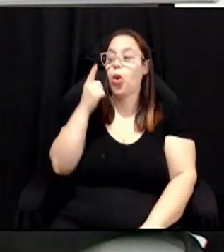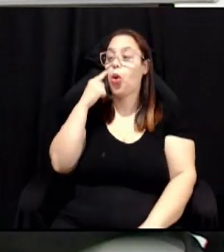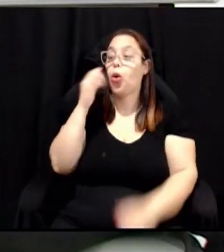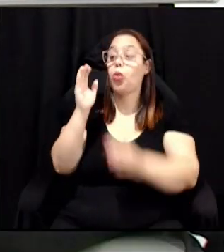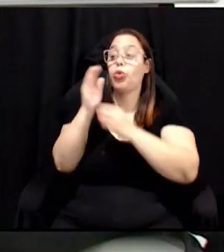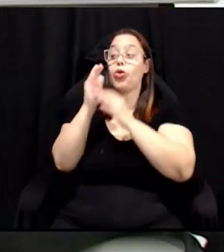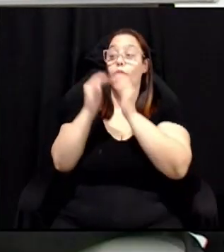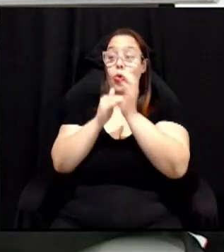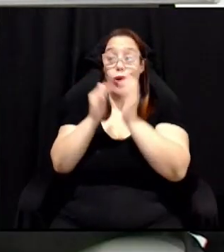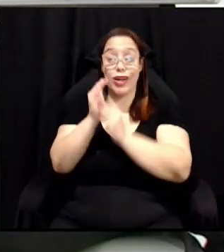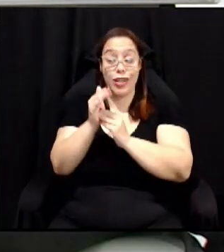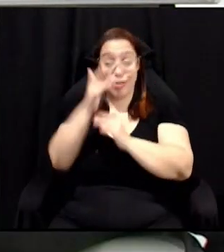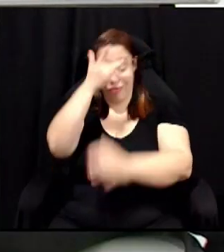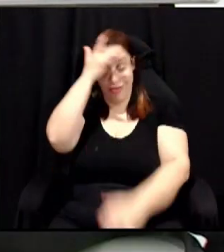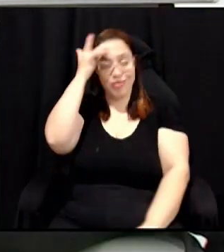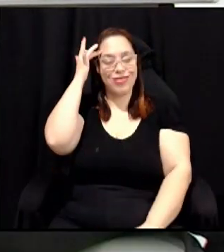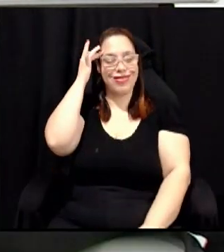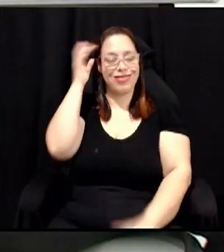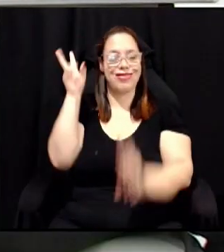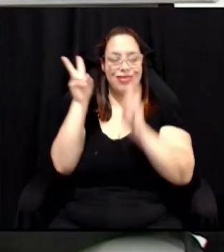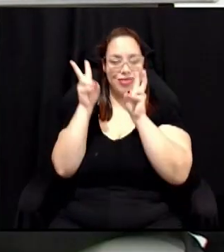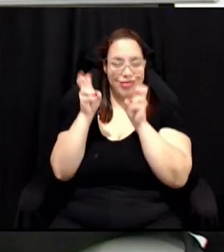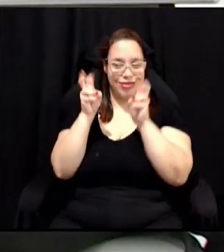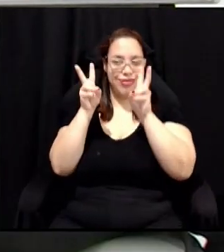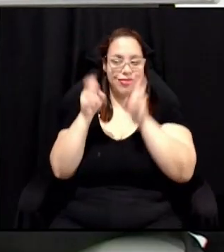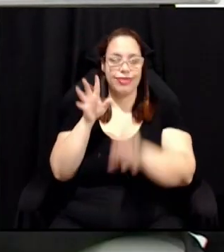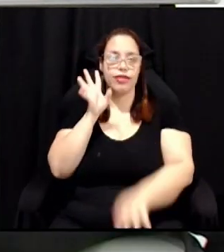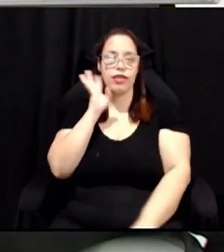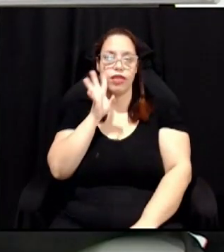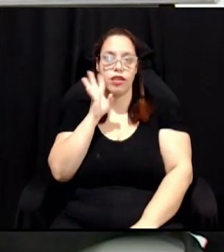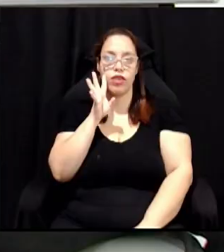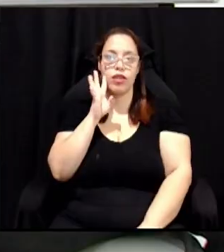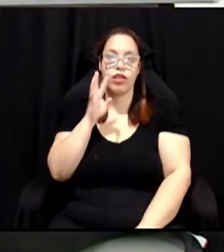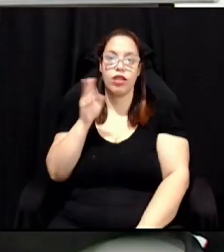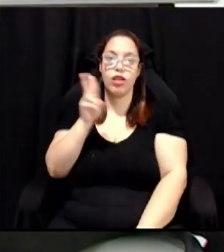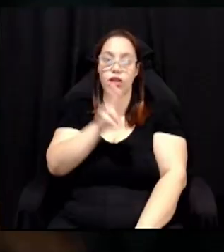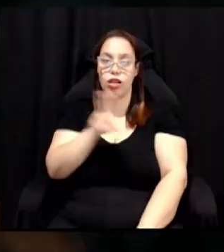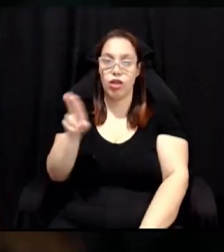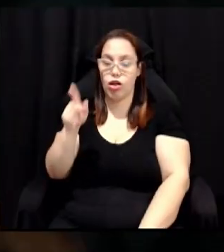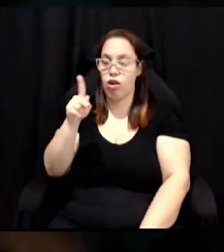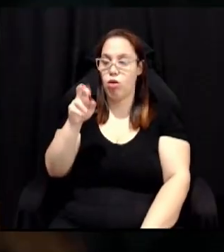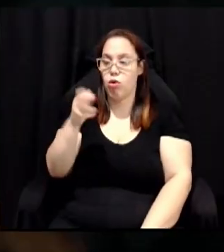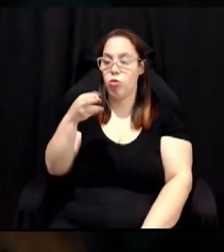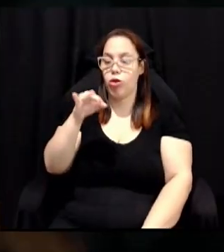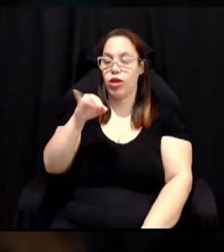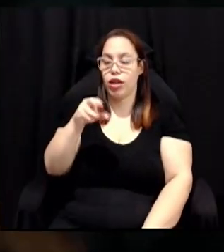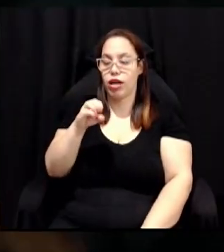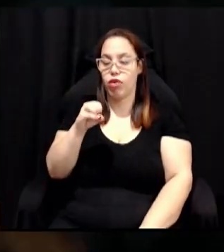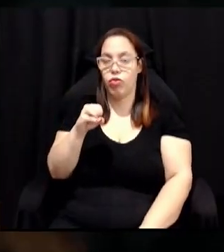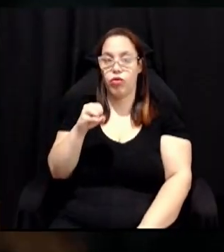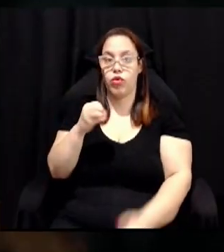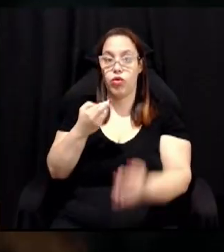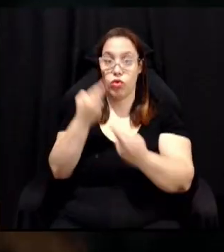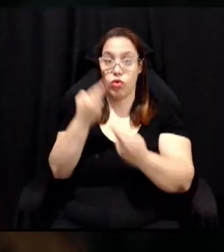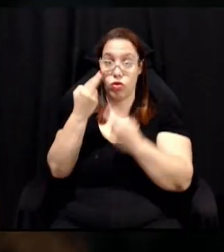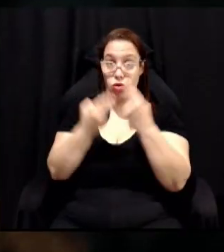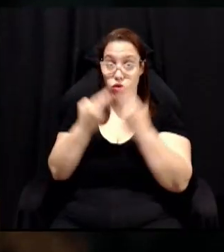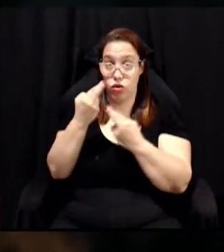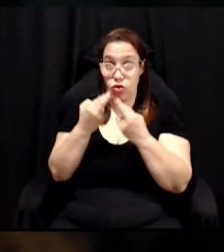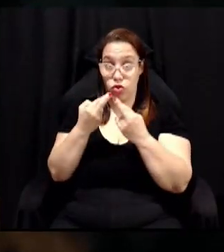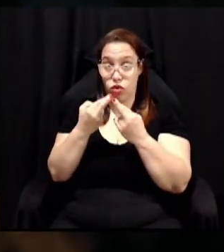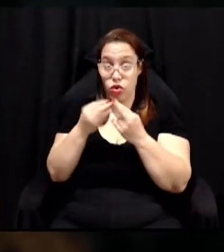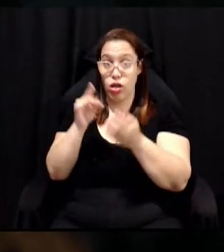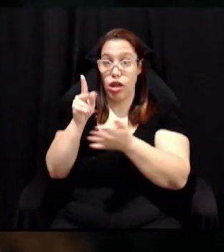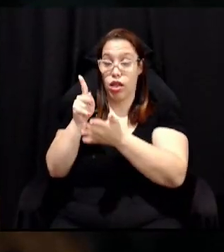tem um assunto muito interessante, muito legal na matemática, que é o que a gente chama de proposições. E proposições estão relacionadas às tabelas verdades. Como que